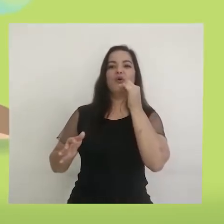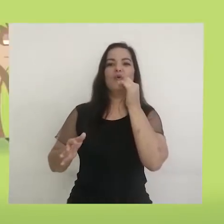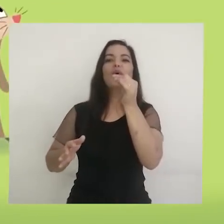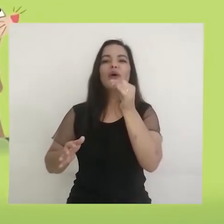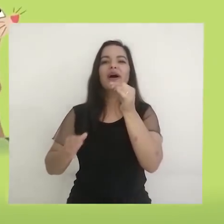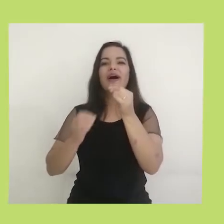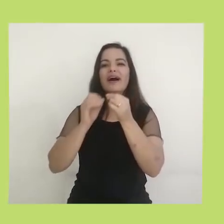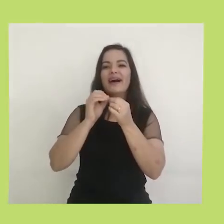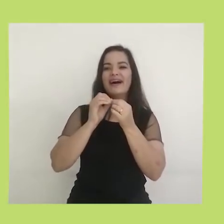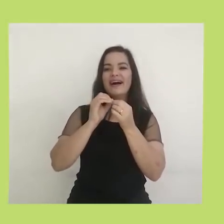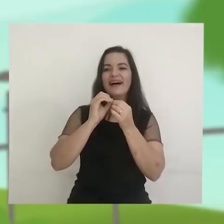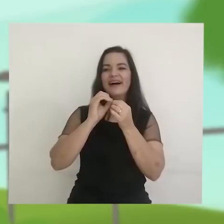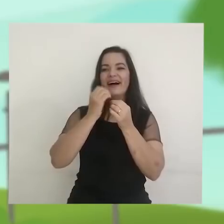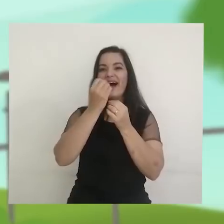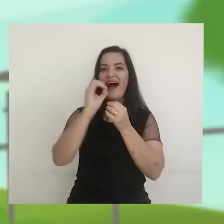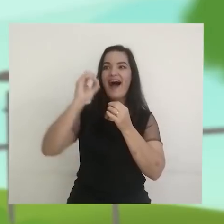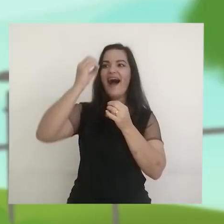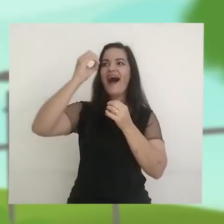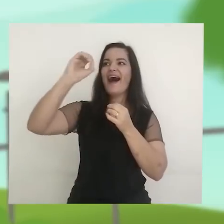jacaré!